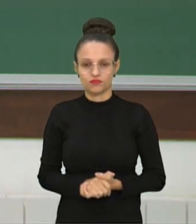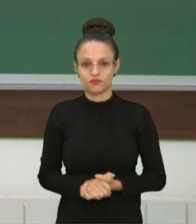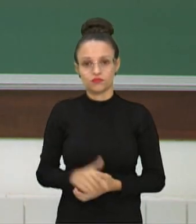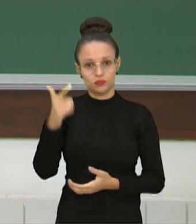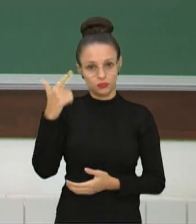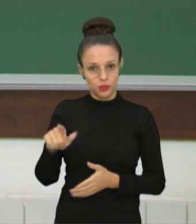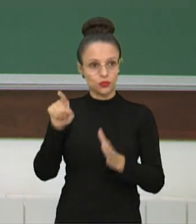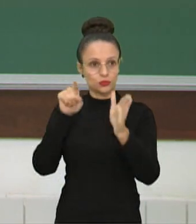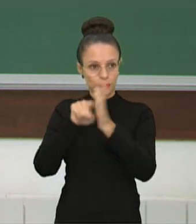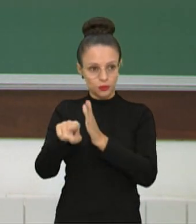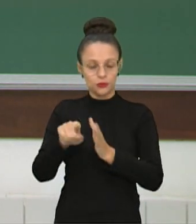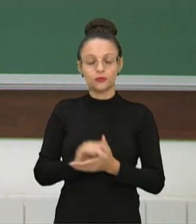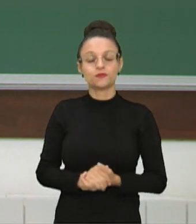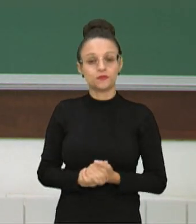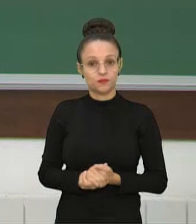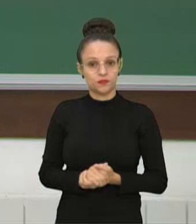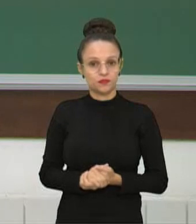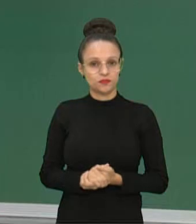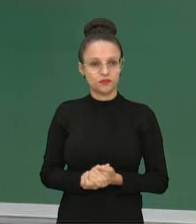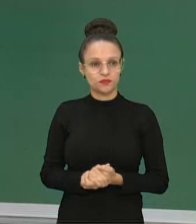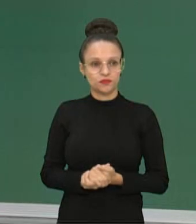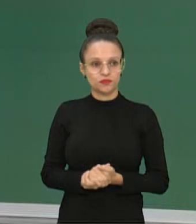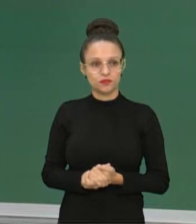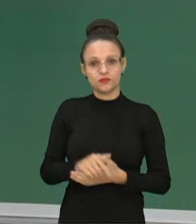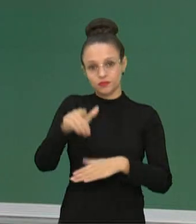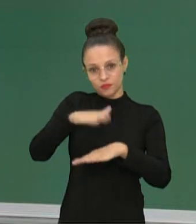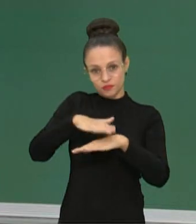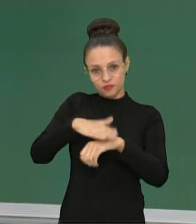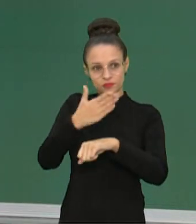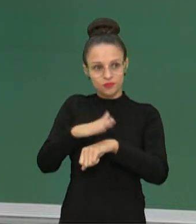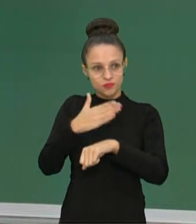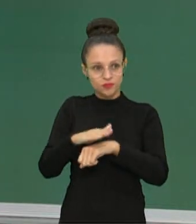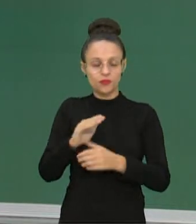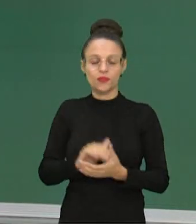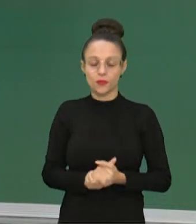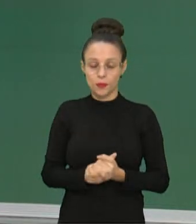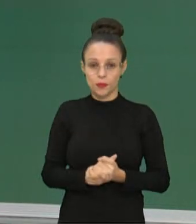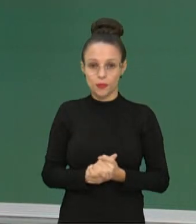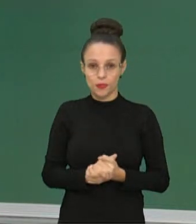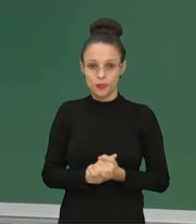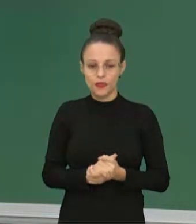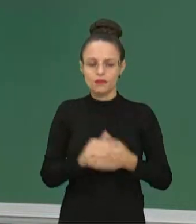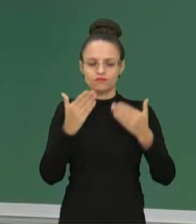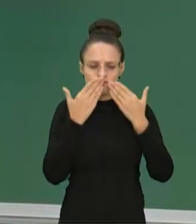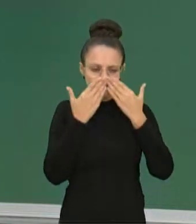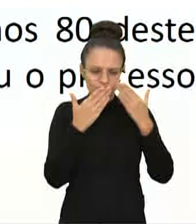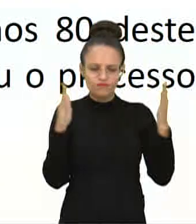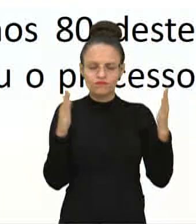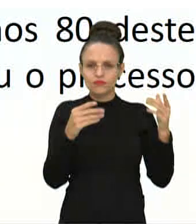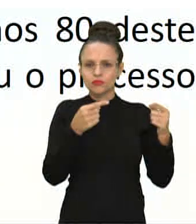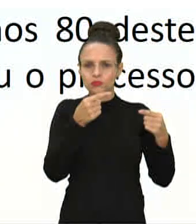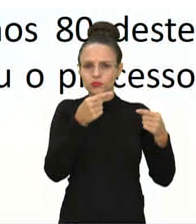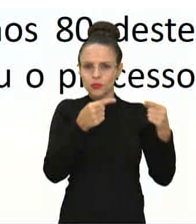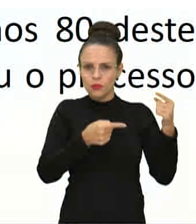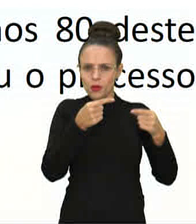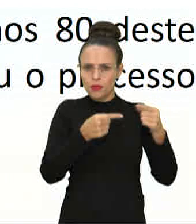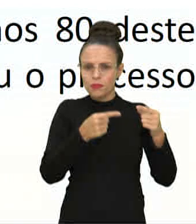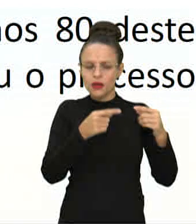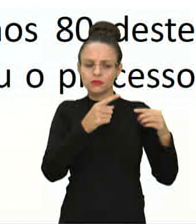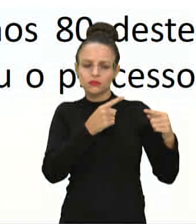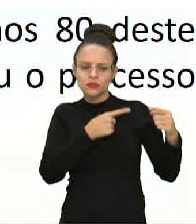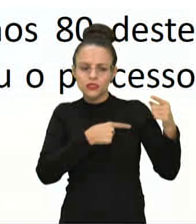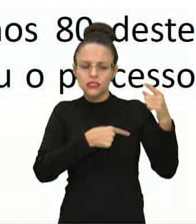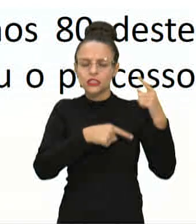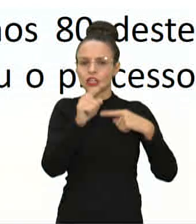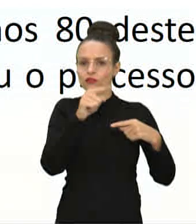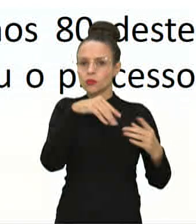Mais um para você treinar. Perestroika pode ser entendido como um processo de transformação global no